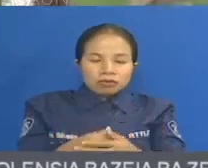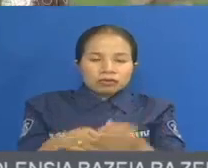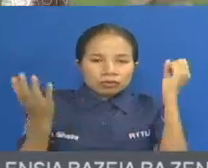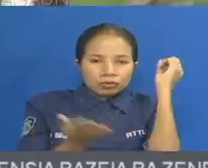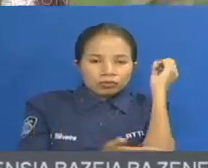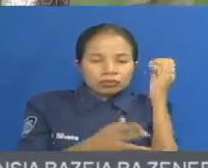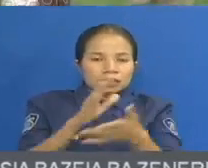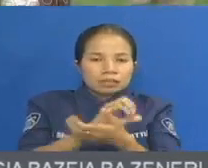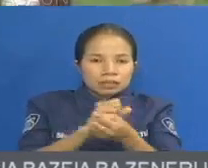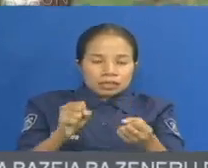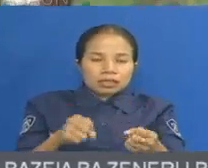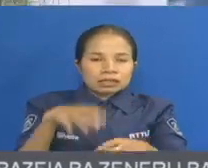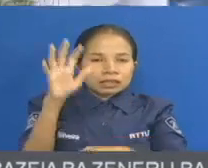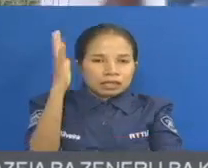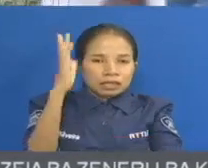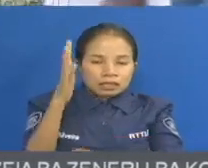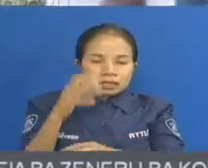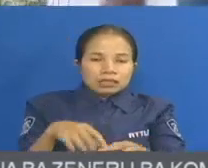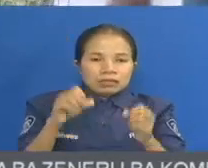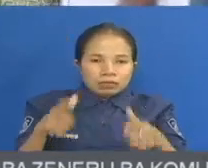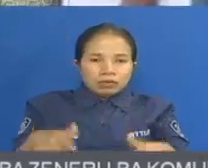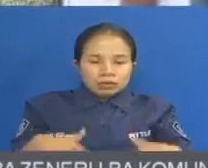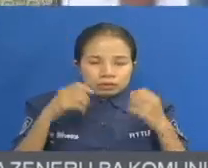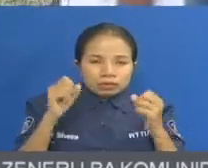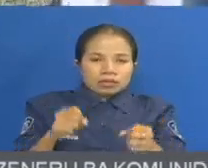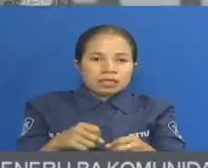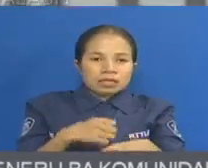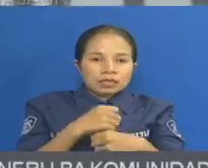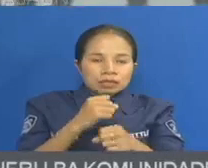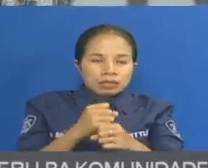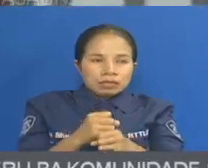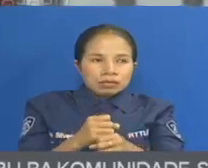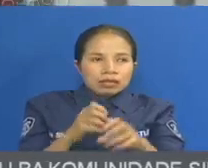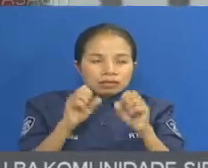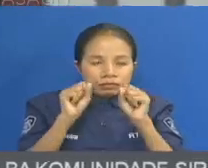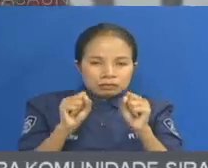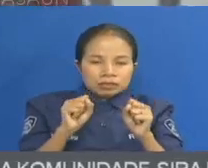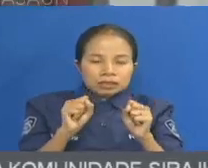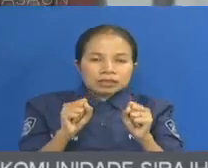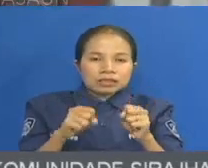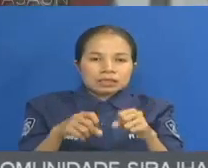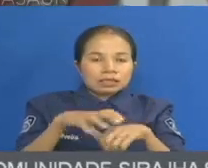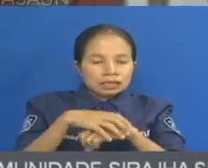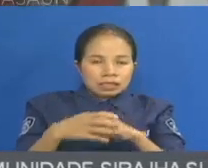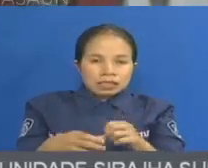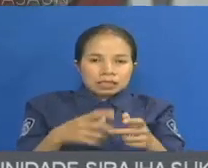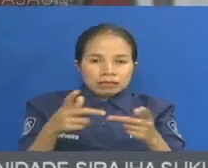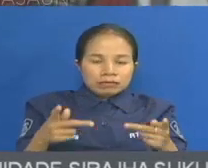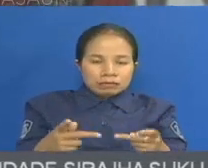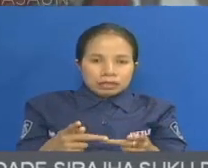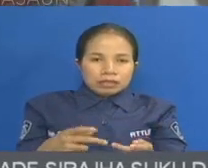husu ato comunidade cuida ai Hirak nune. Moris Bele ato preserva rai. Noni te estraga tene ai hori shira pas com que